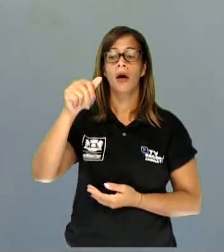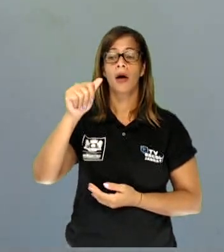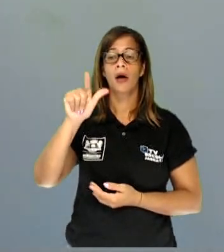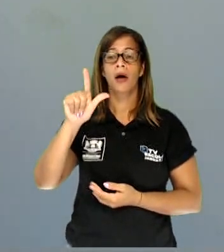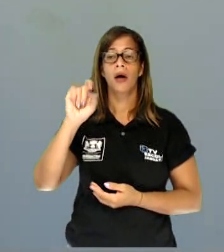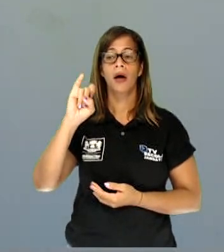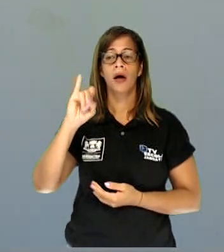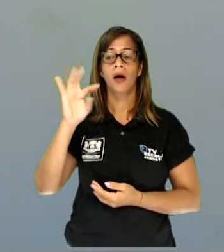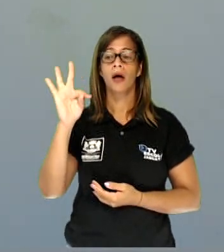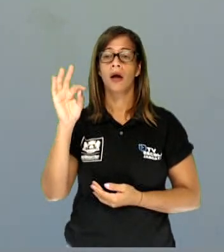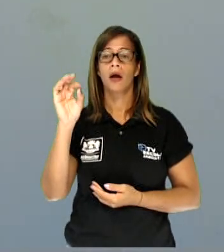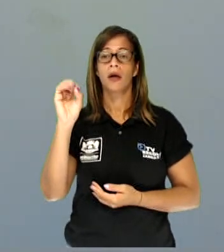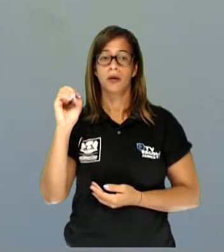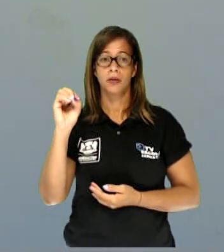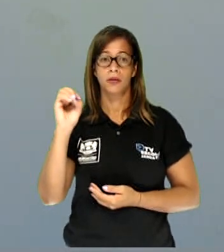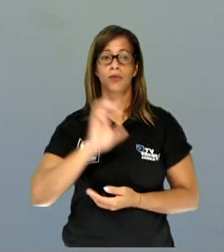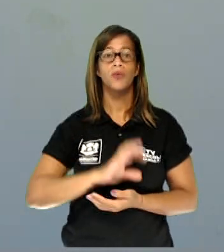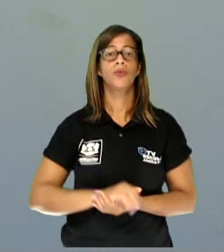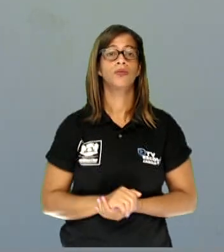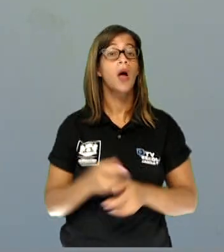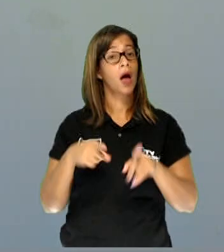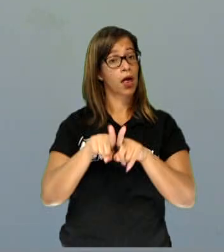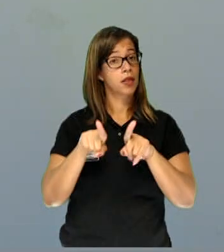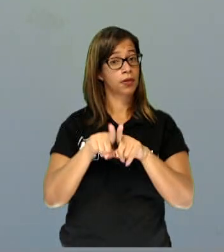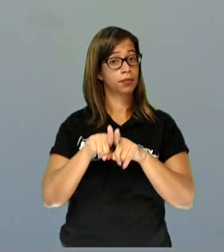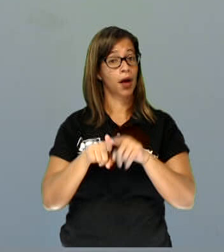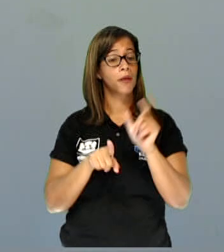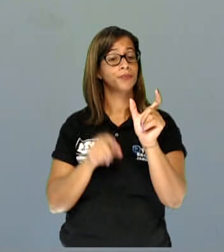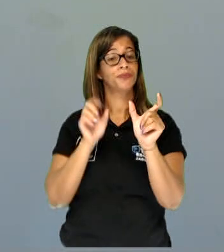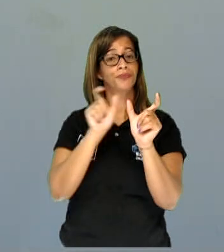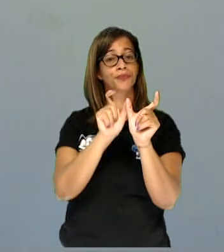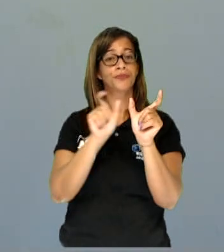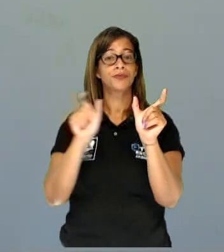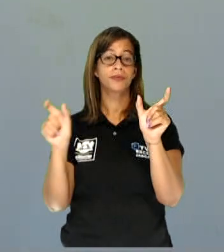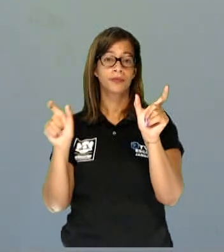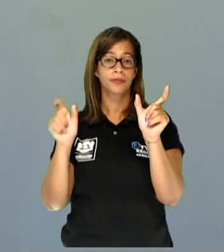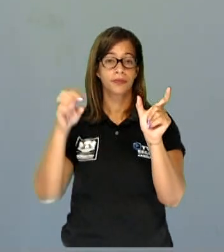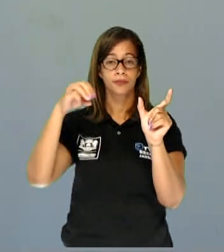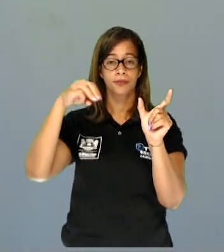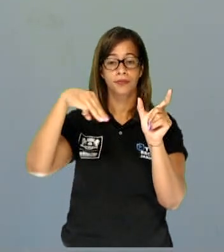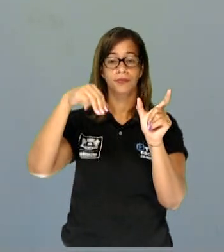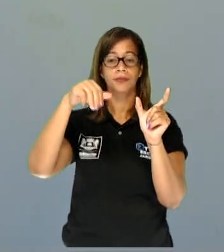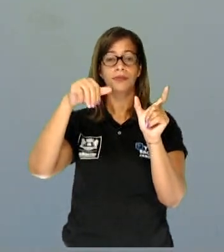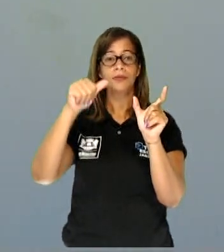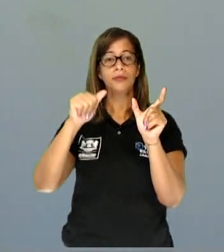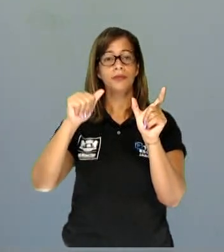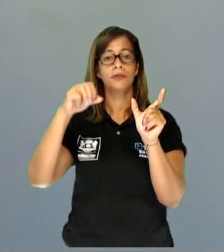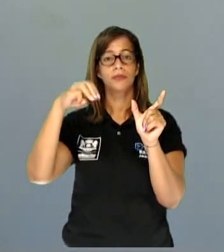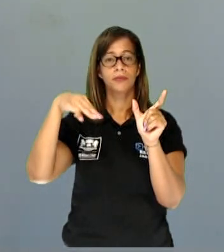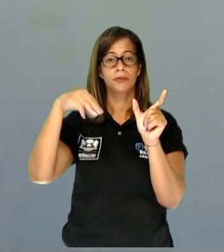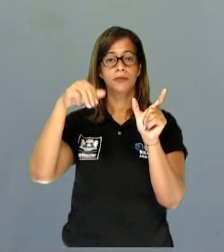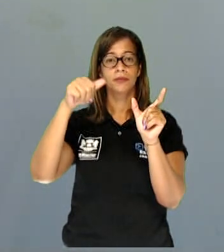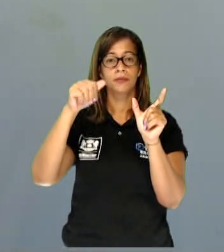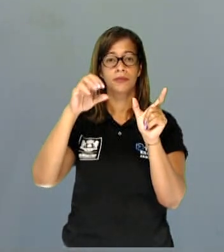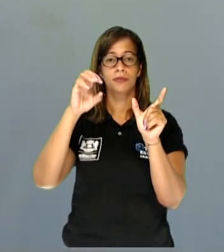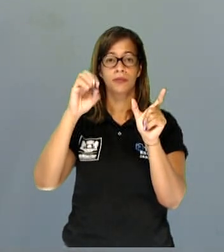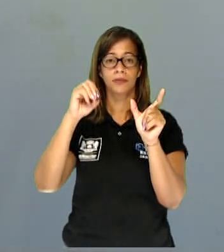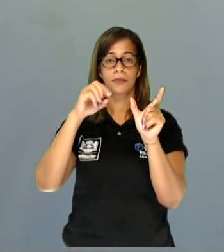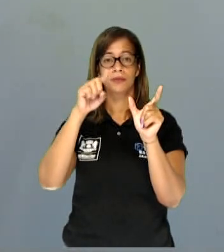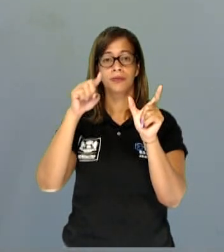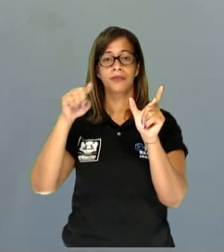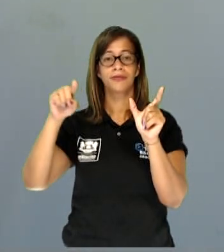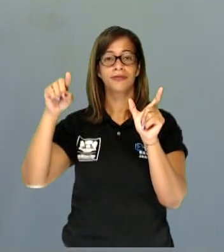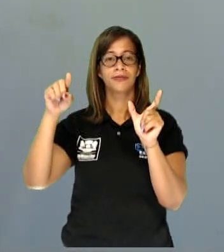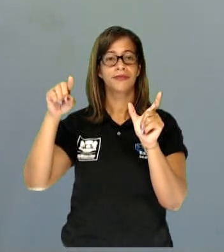palito. Muito bem. E por último, a palavra mamão, que começa igual a macaco, como a gente viu aqui.